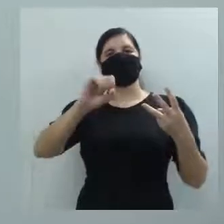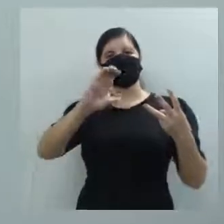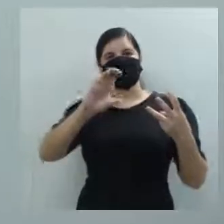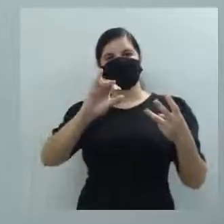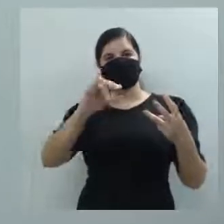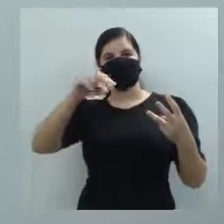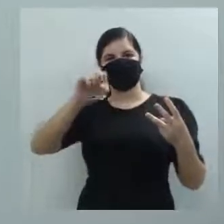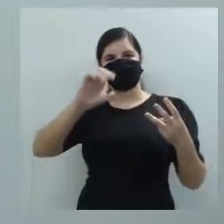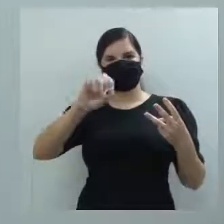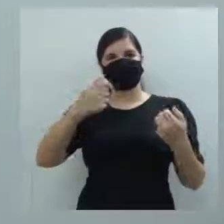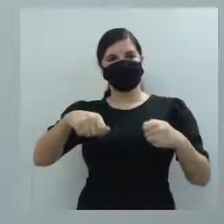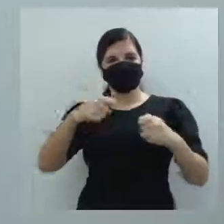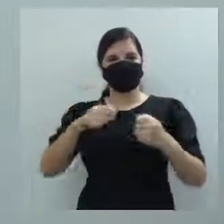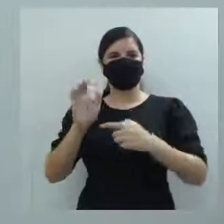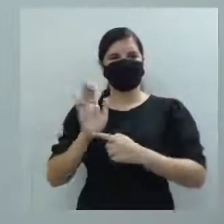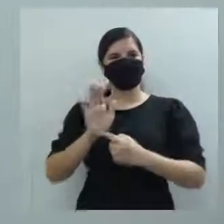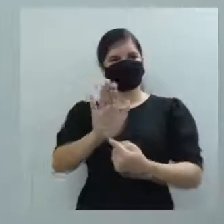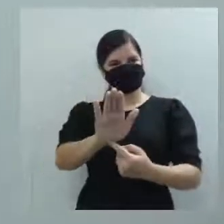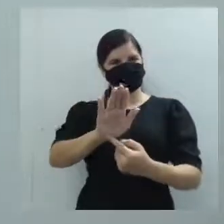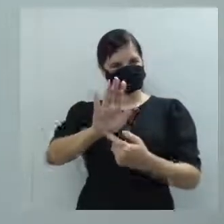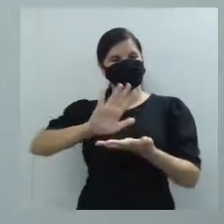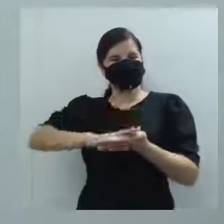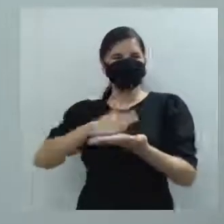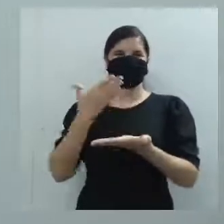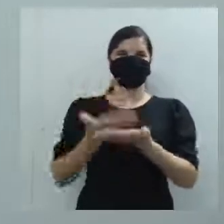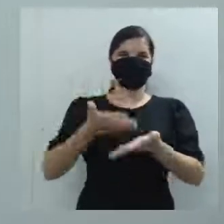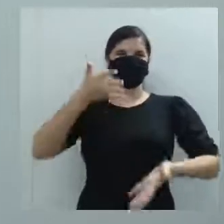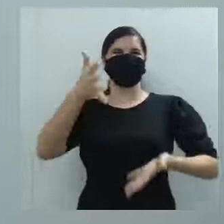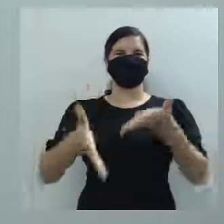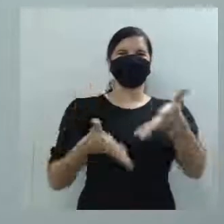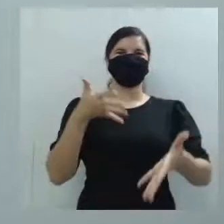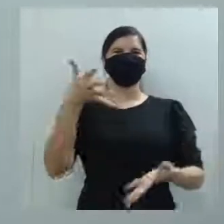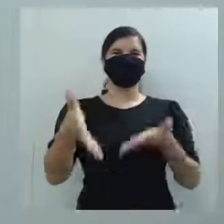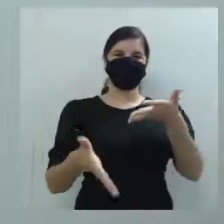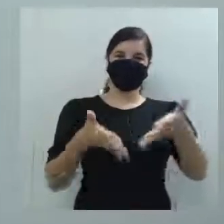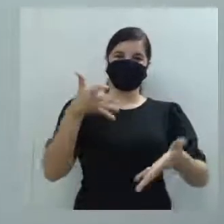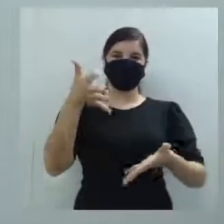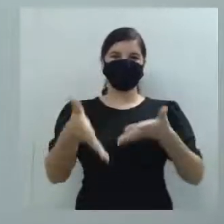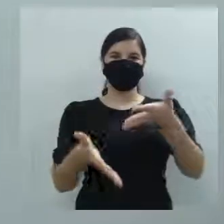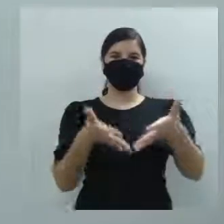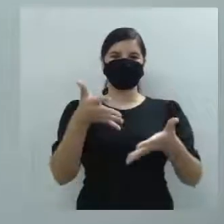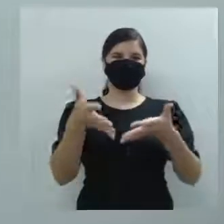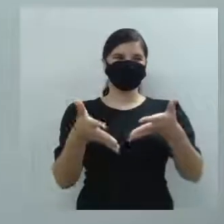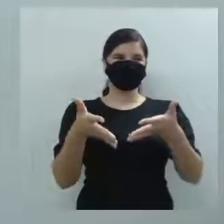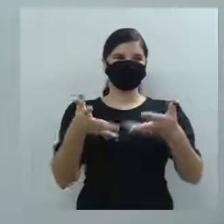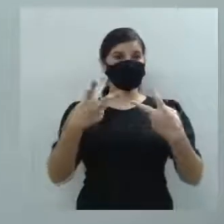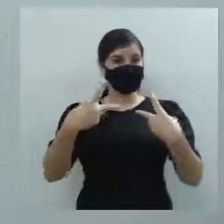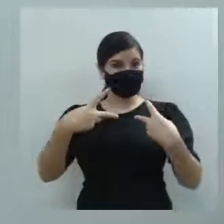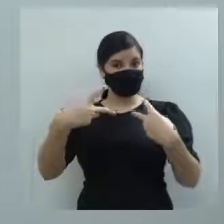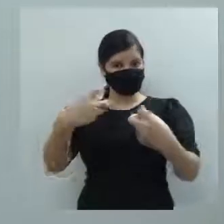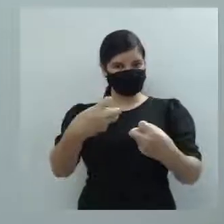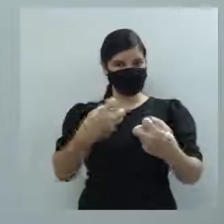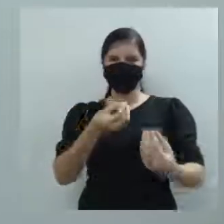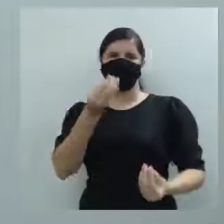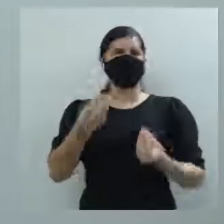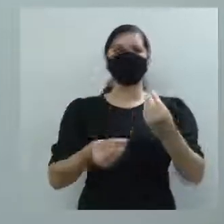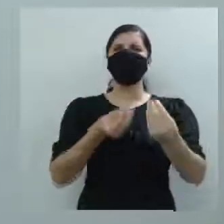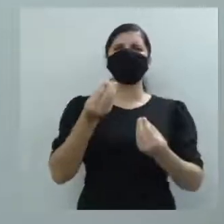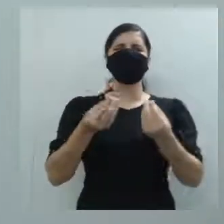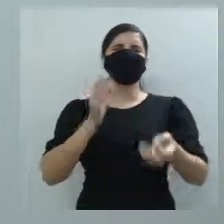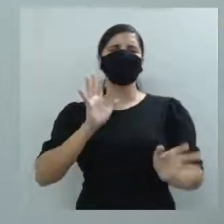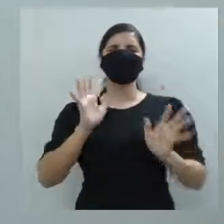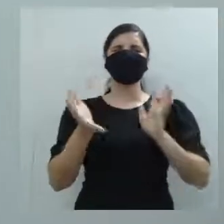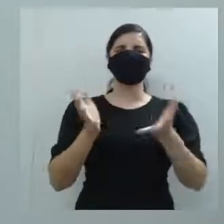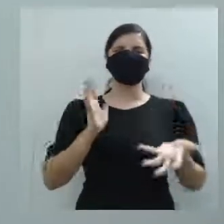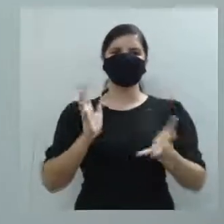da cooperação de quem? Da nossa intérprete de Libras. Vejam só, vejam como ela está falando,